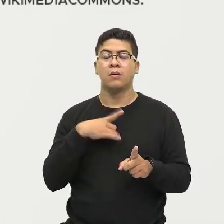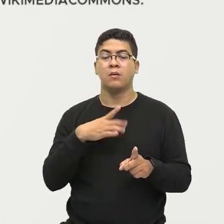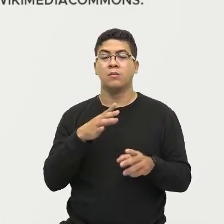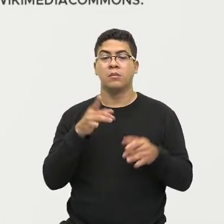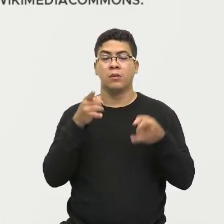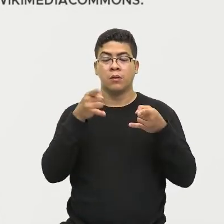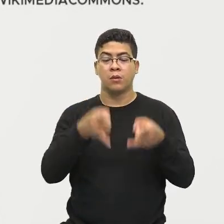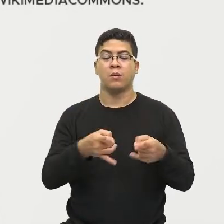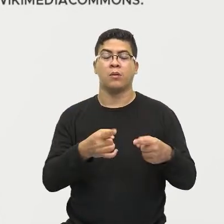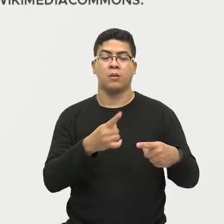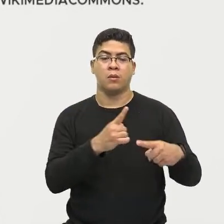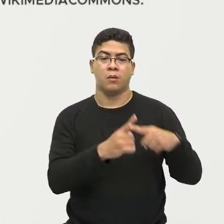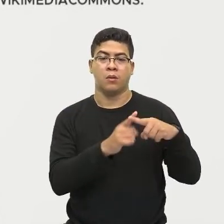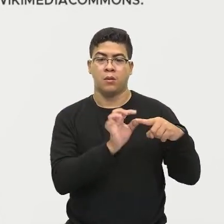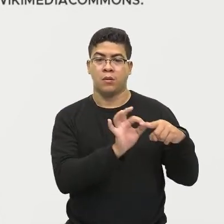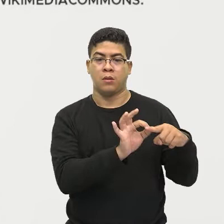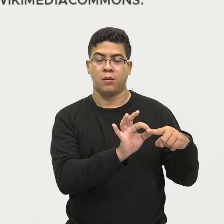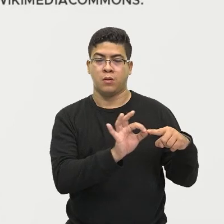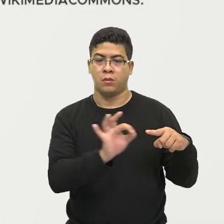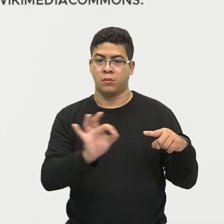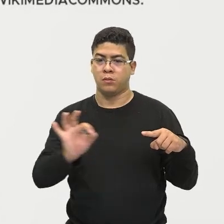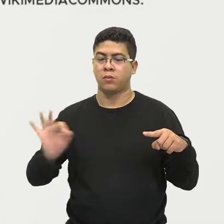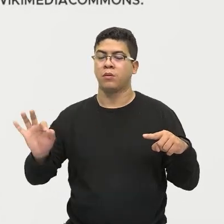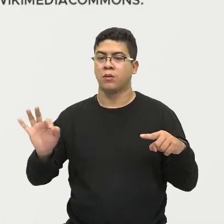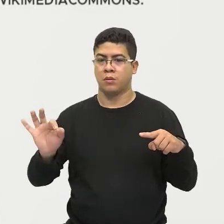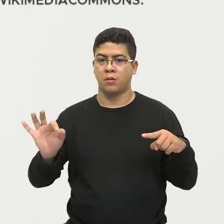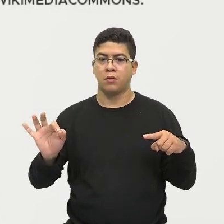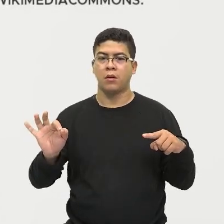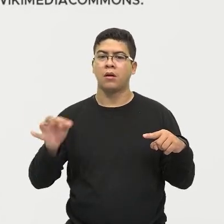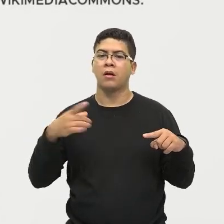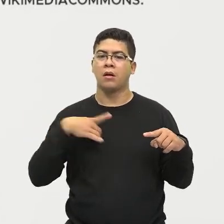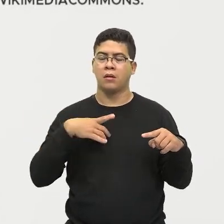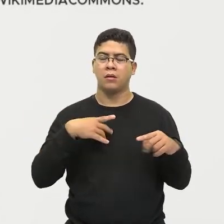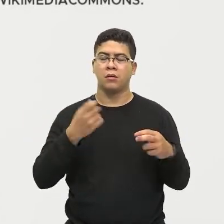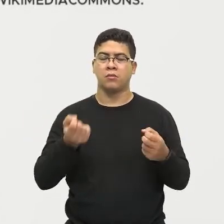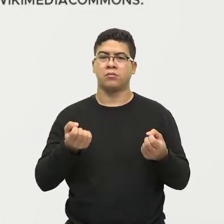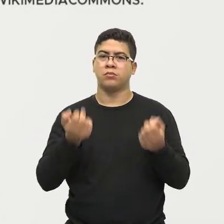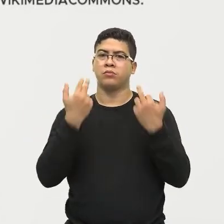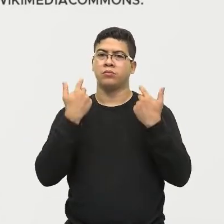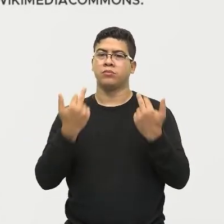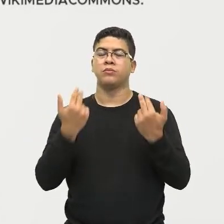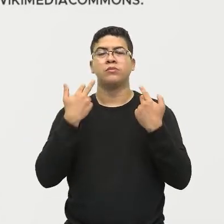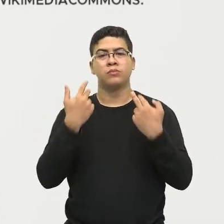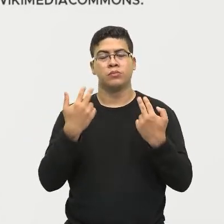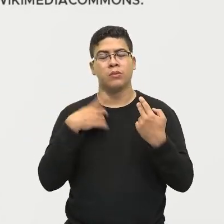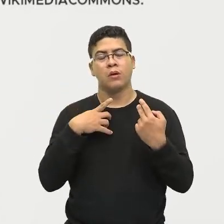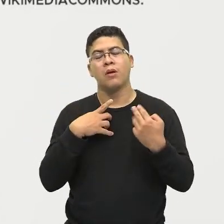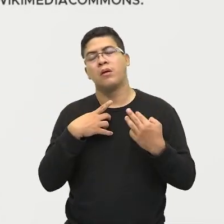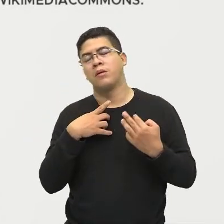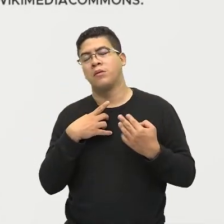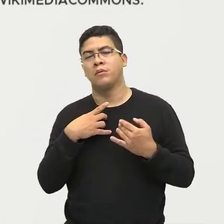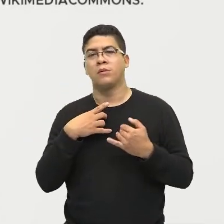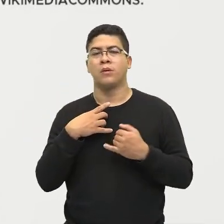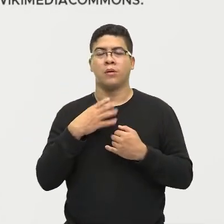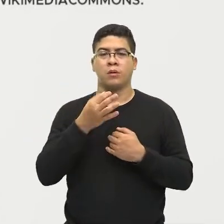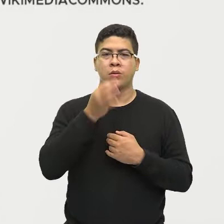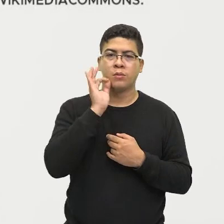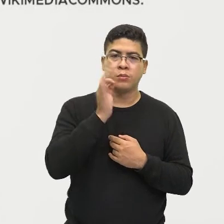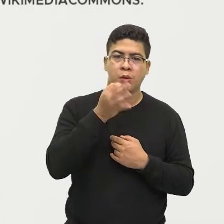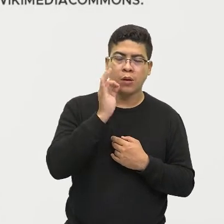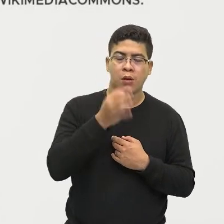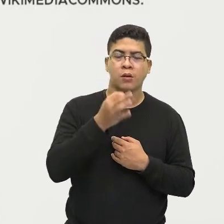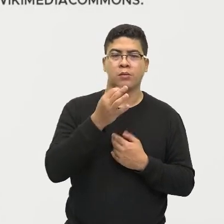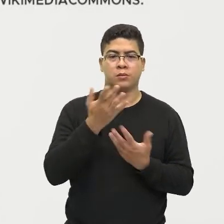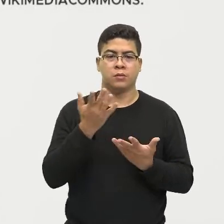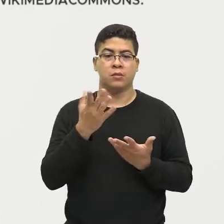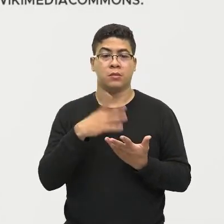passa, é um momento mais distraído, né, estão lá num café,